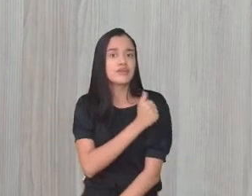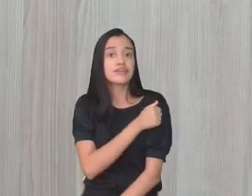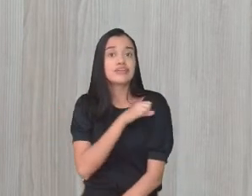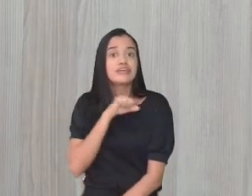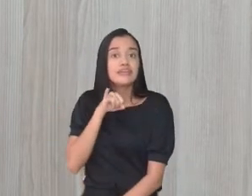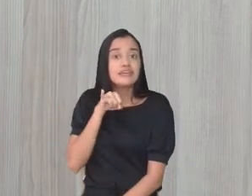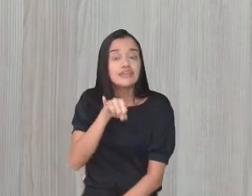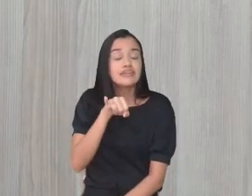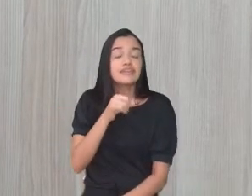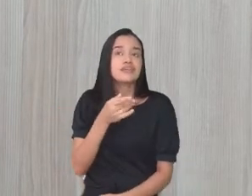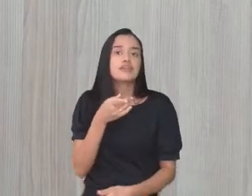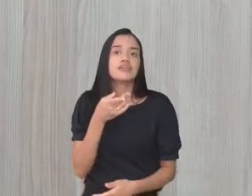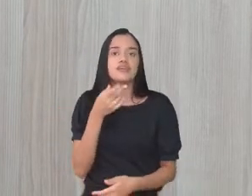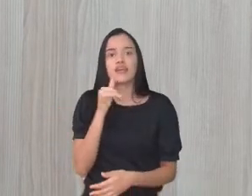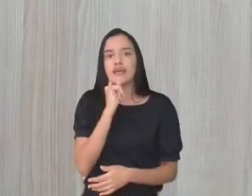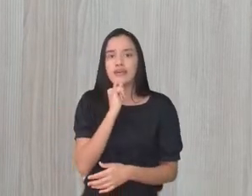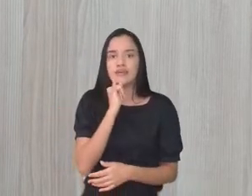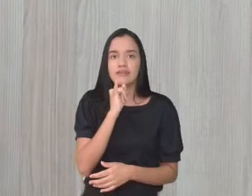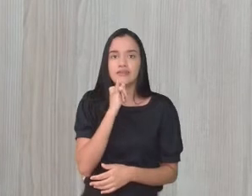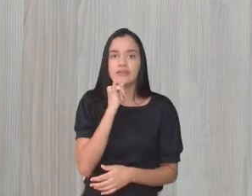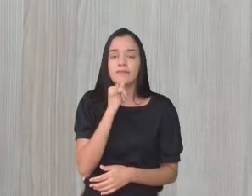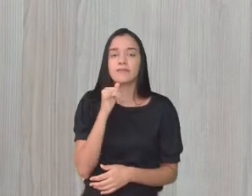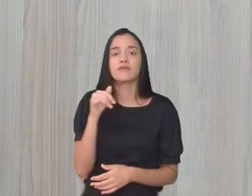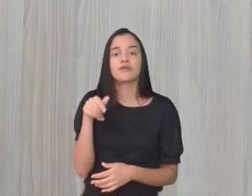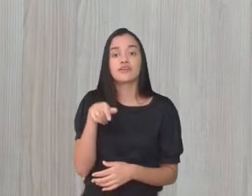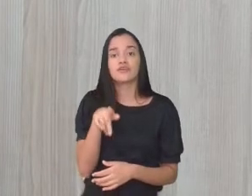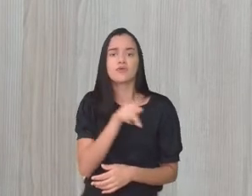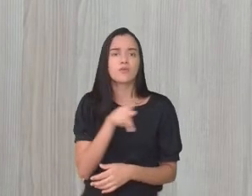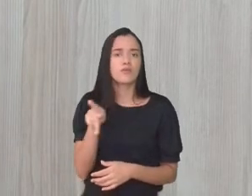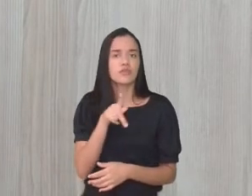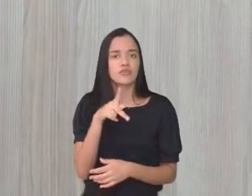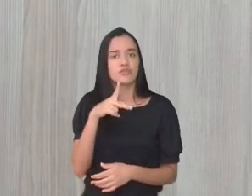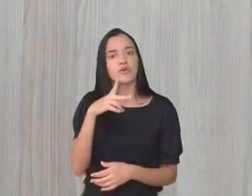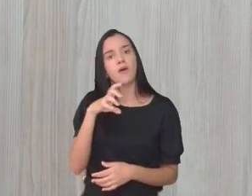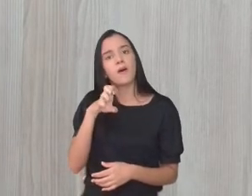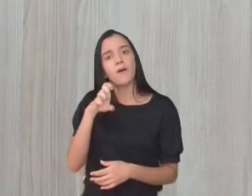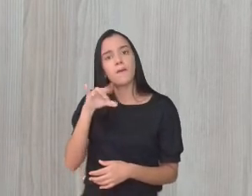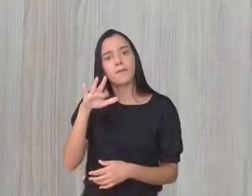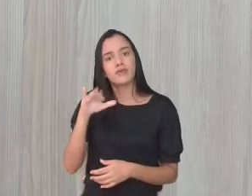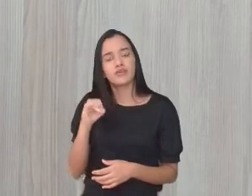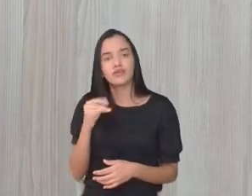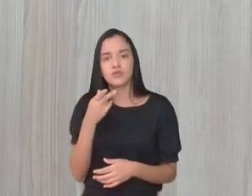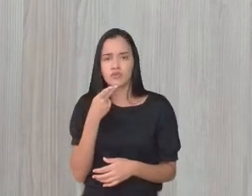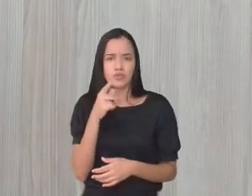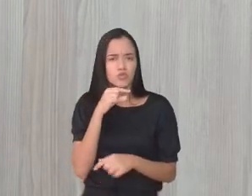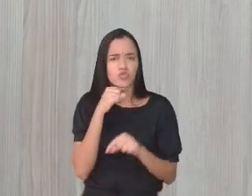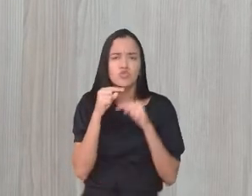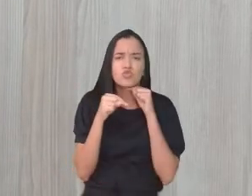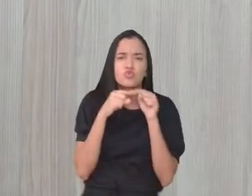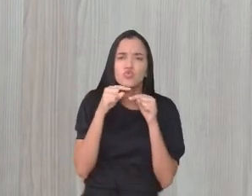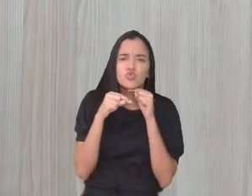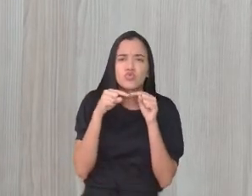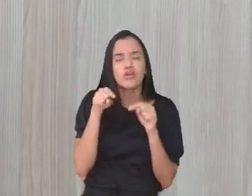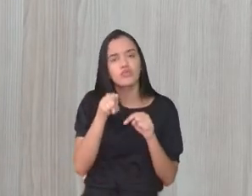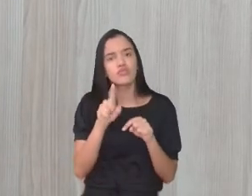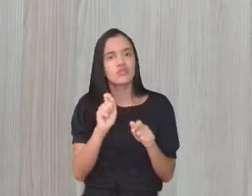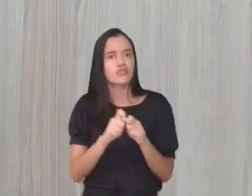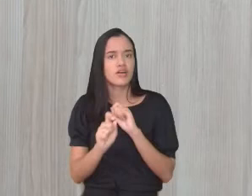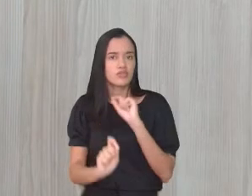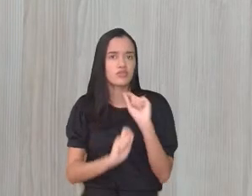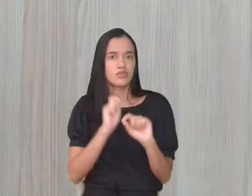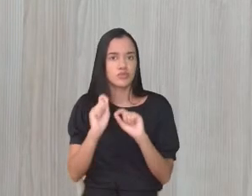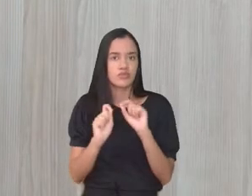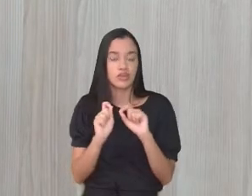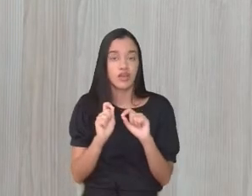essa passagem que Pedro colocou aí, você ainda tem alguma dúvida, o que você faz? Você pega